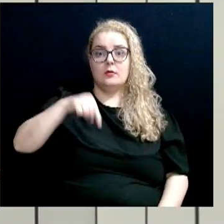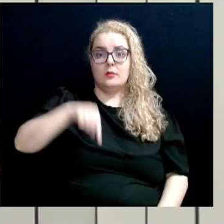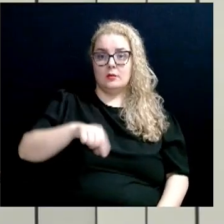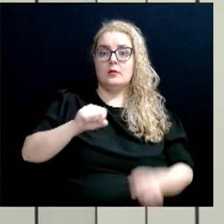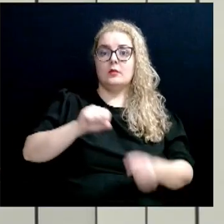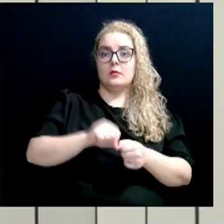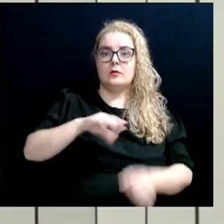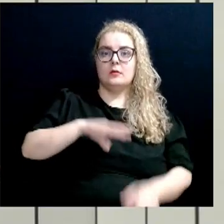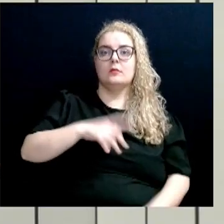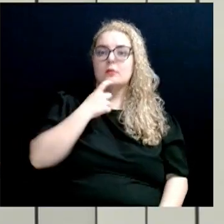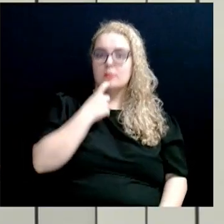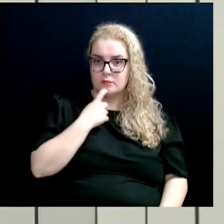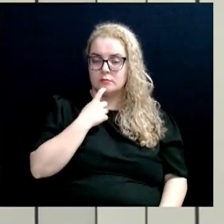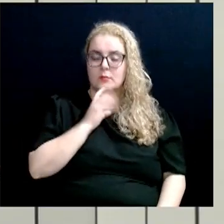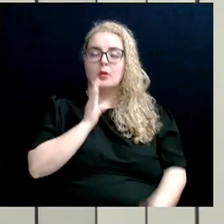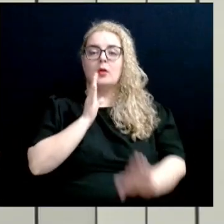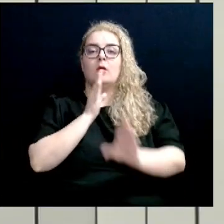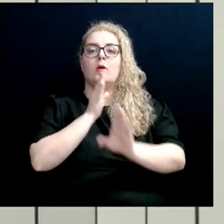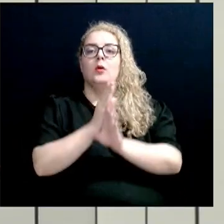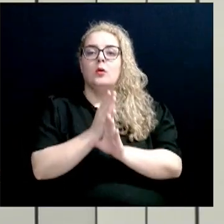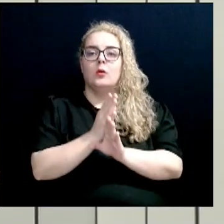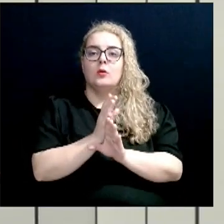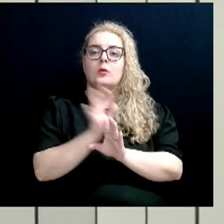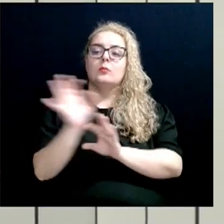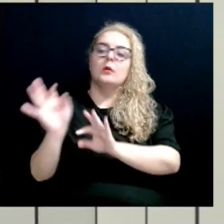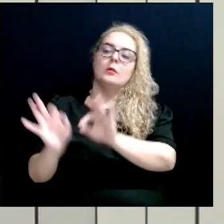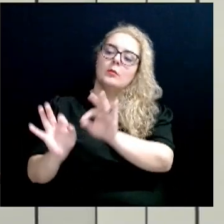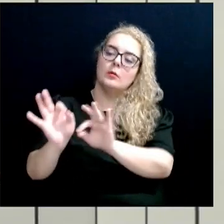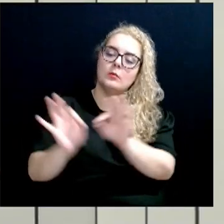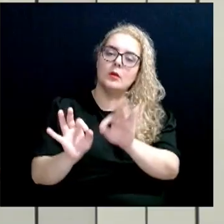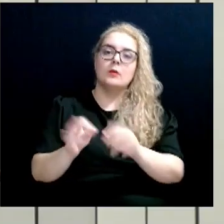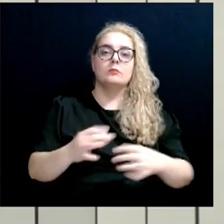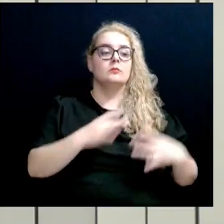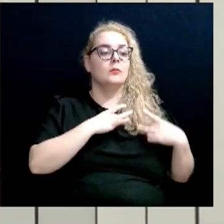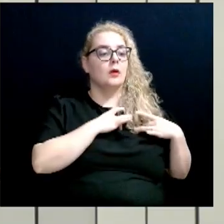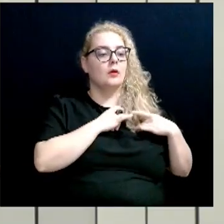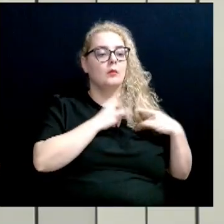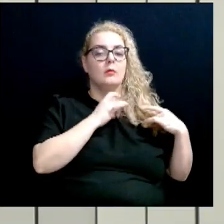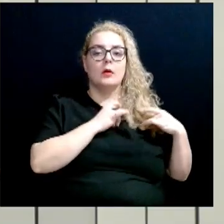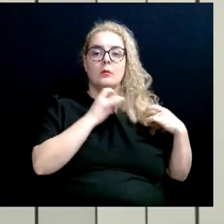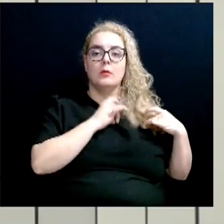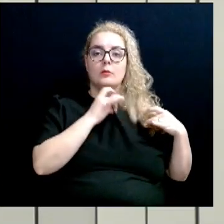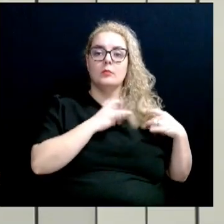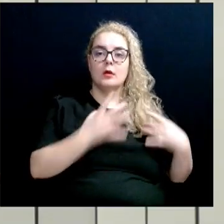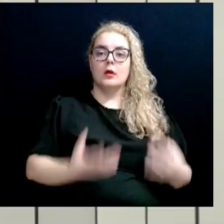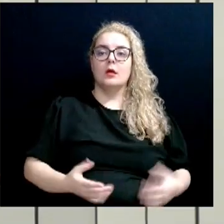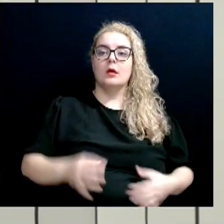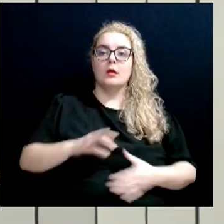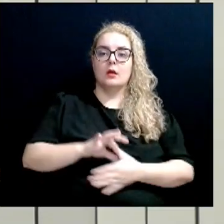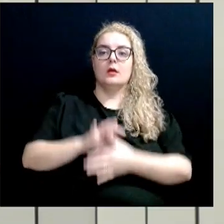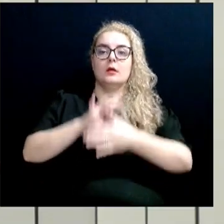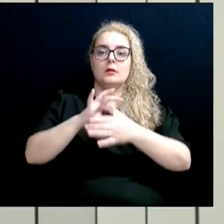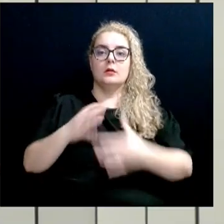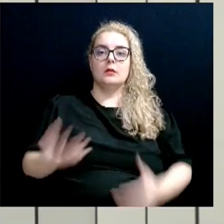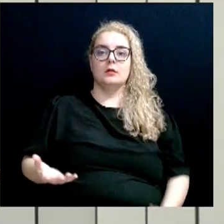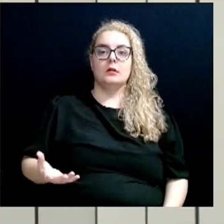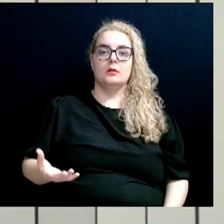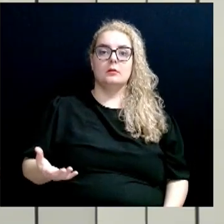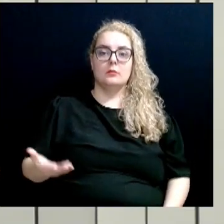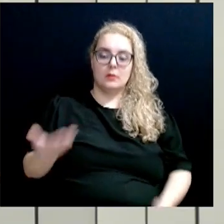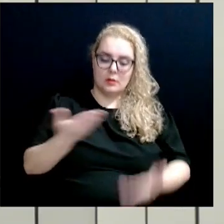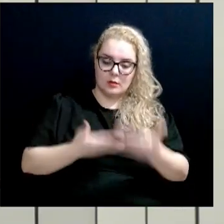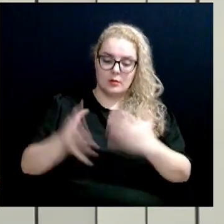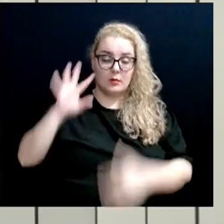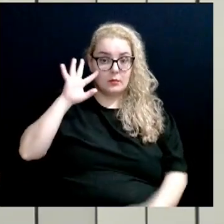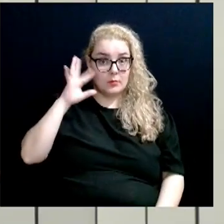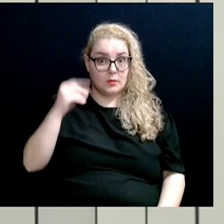encontro reuniu organizações, voluntários e lideranças para compartilhar conhecimentos. Durante o evento,